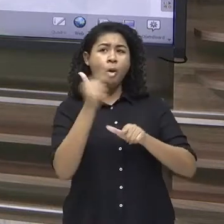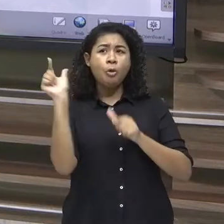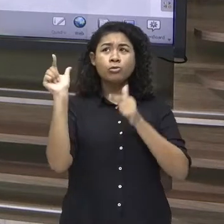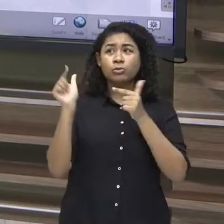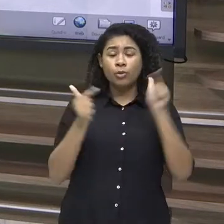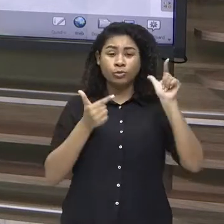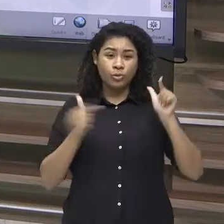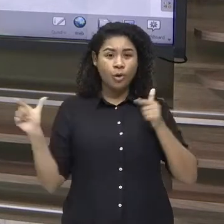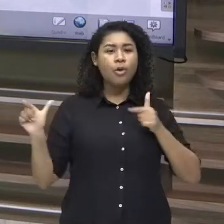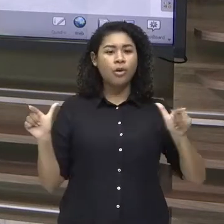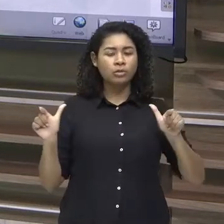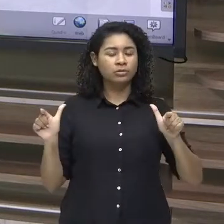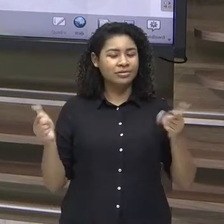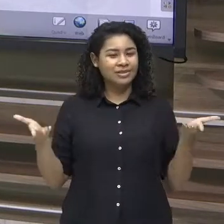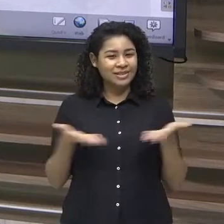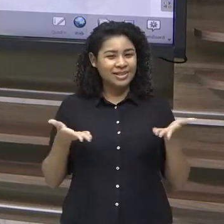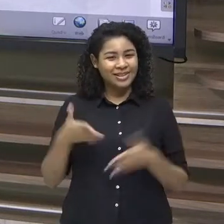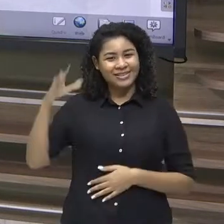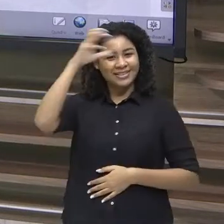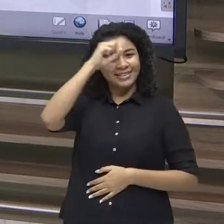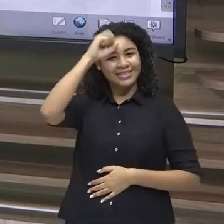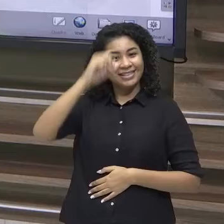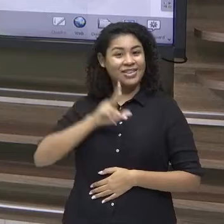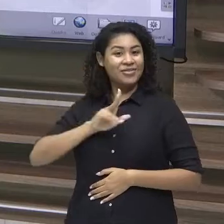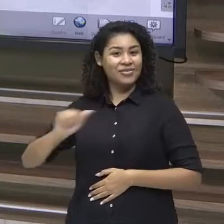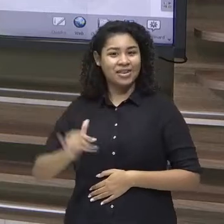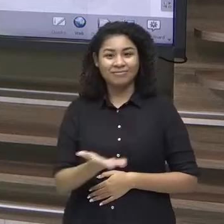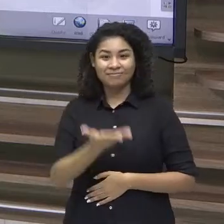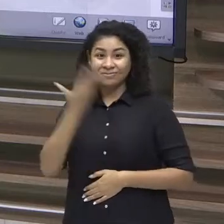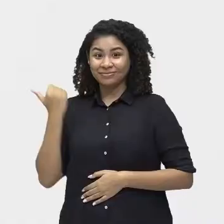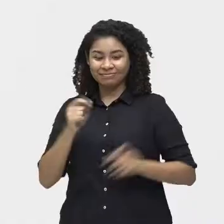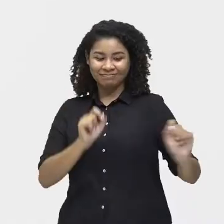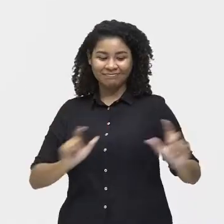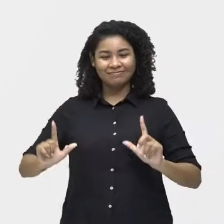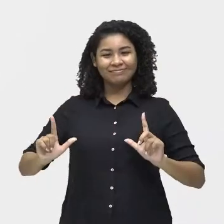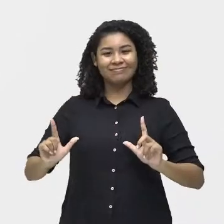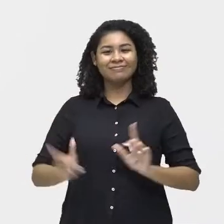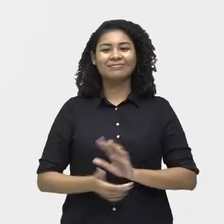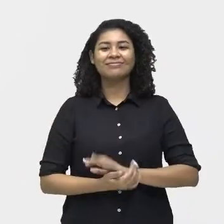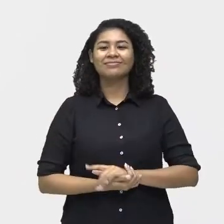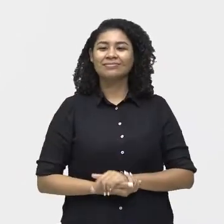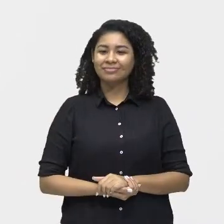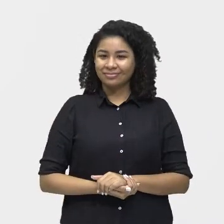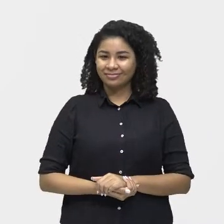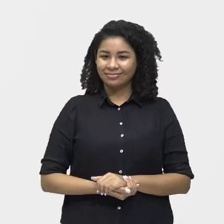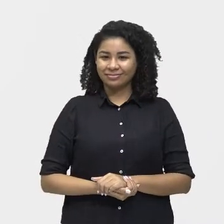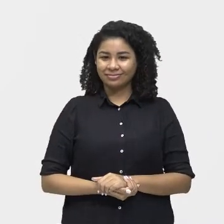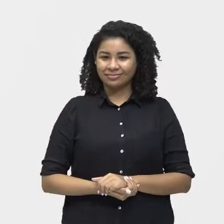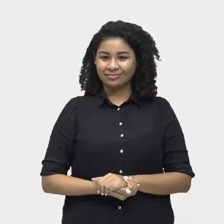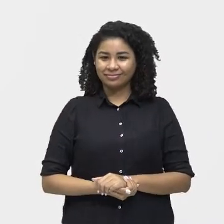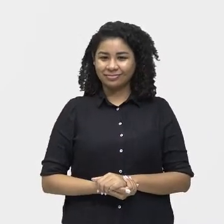gente vai assimilar no decorrer de nossa aula. Vamos lá, gente, para a primeira cartela.